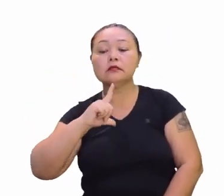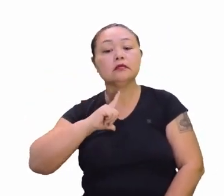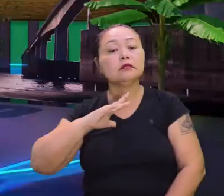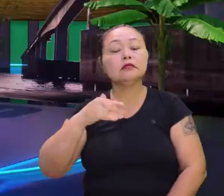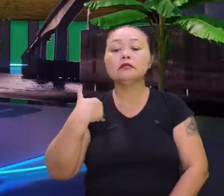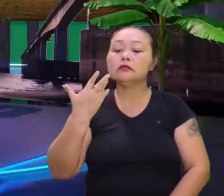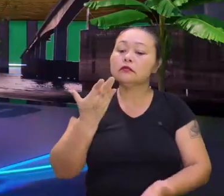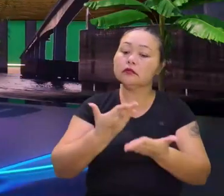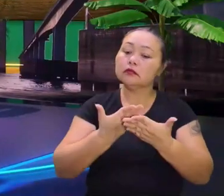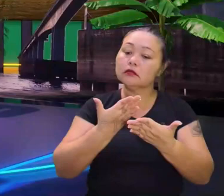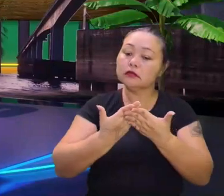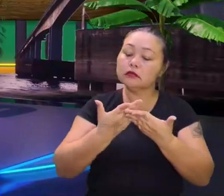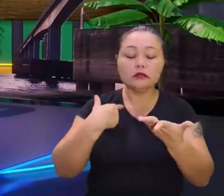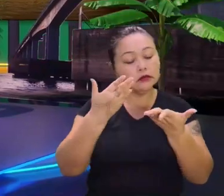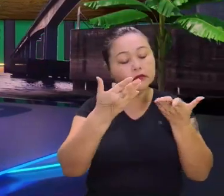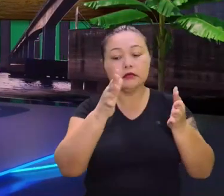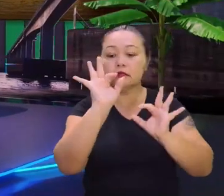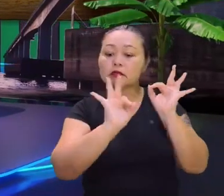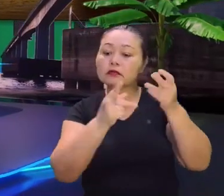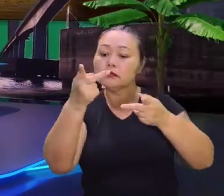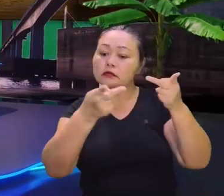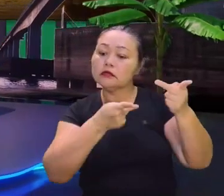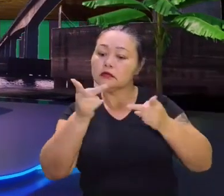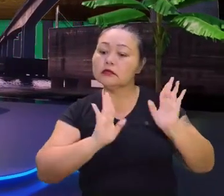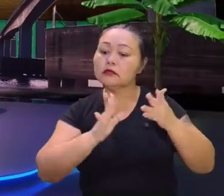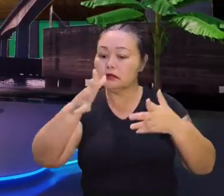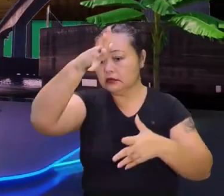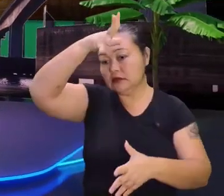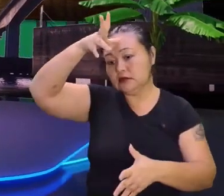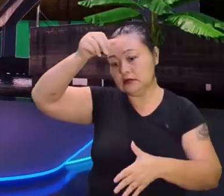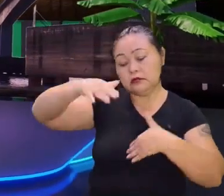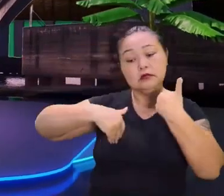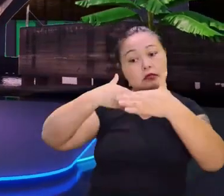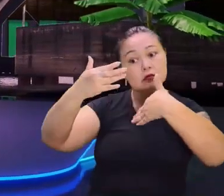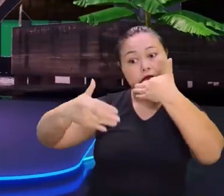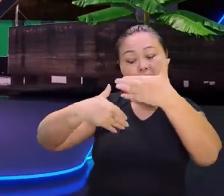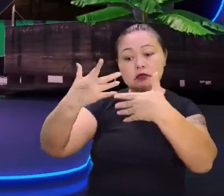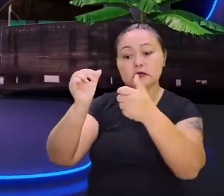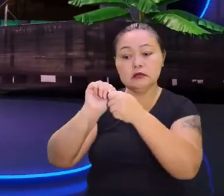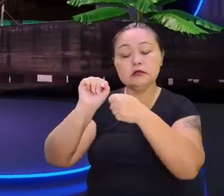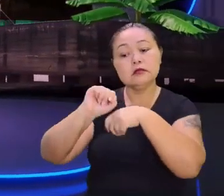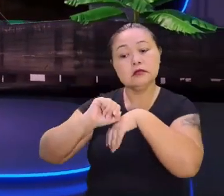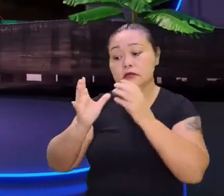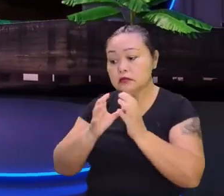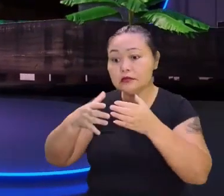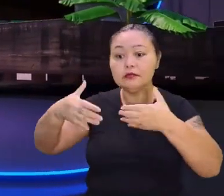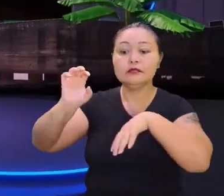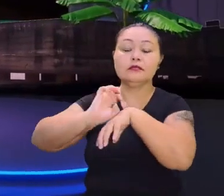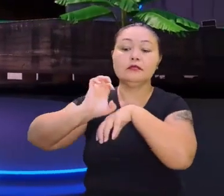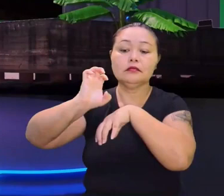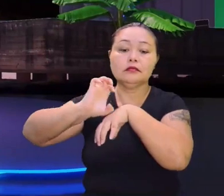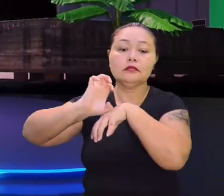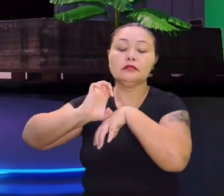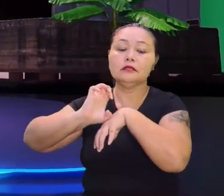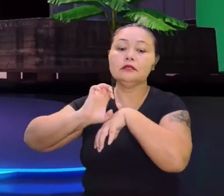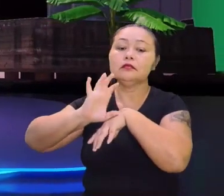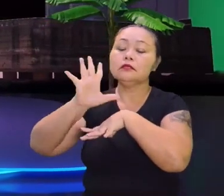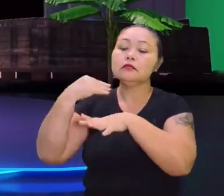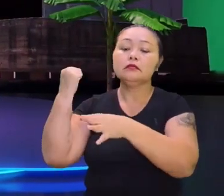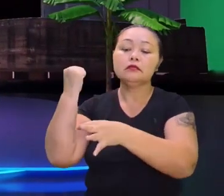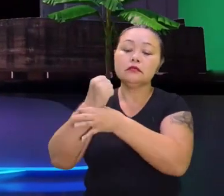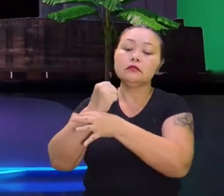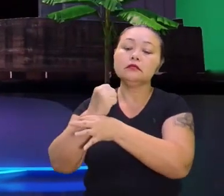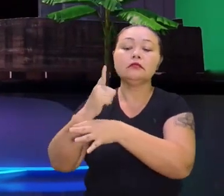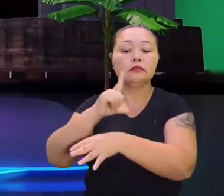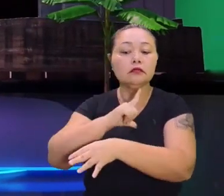nós falamos de projetos voltados para a Amazônia. Que acabou desenvolvendo, inclusive, o nosso estado de Rondônia. Exatamente, de uma forma de